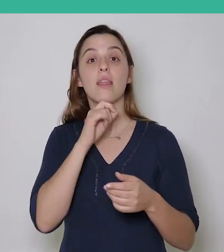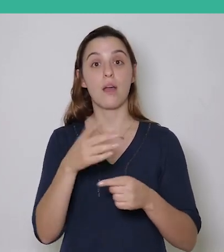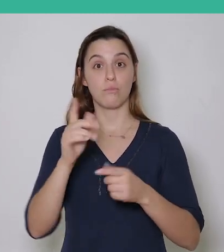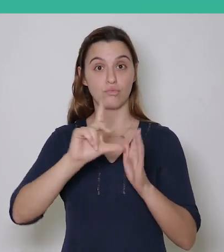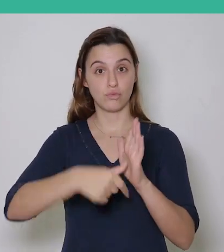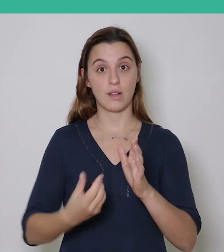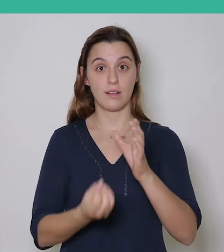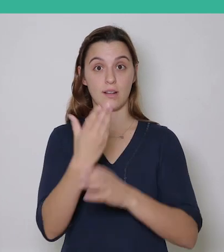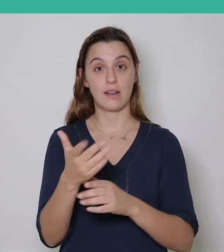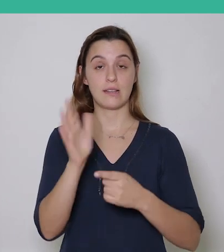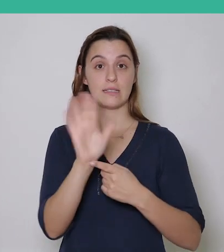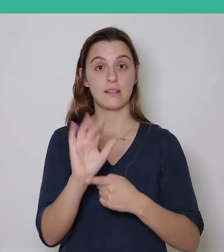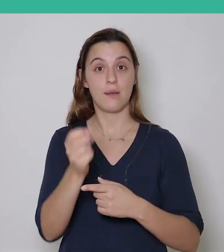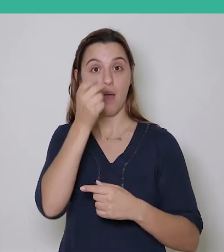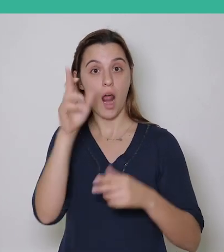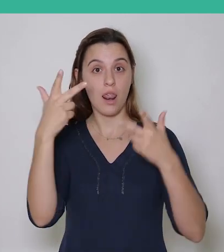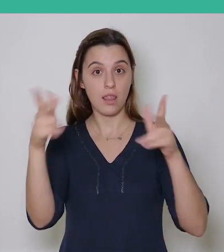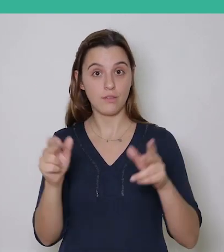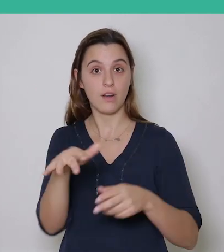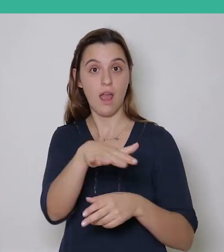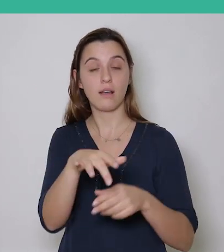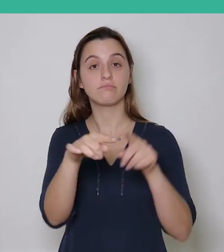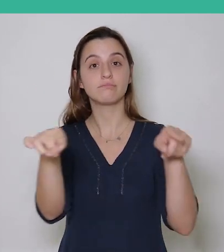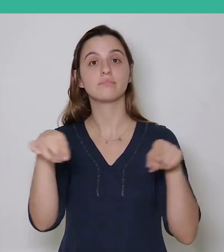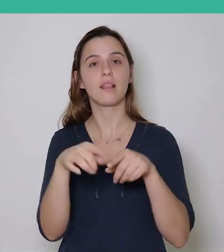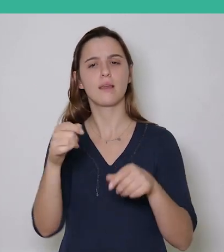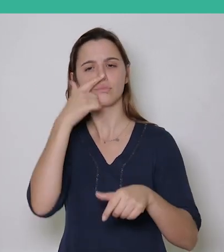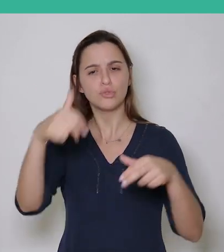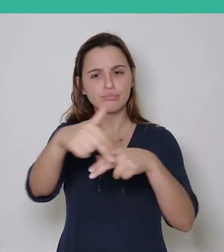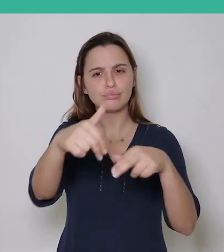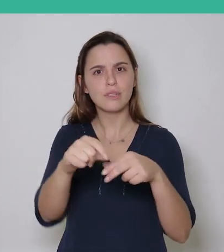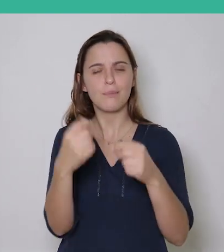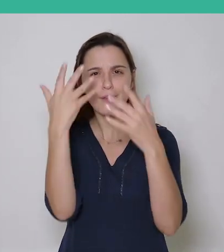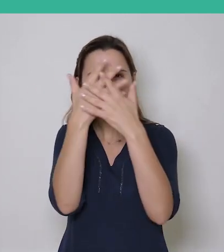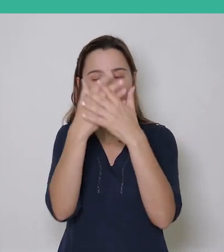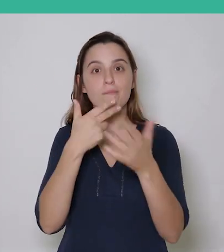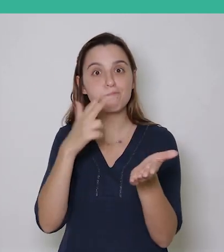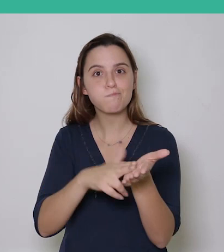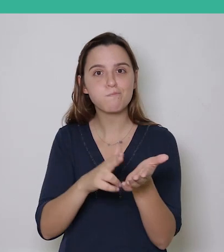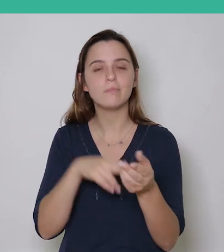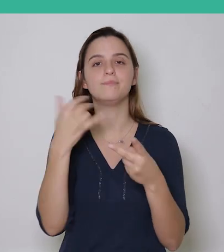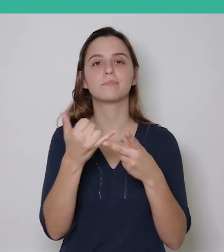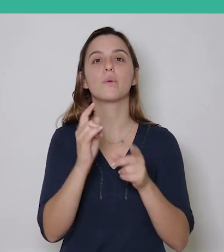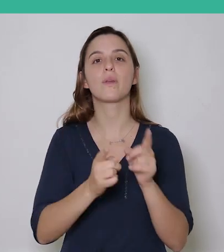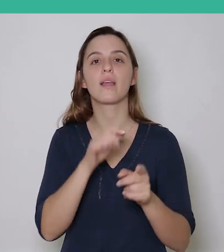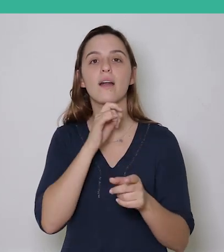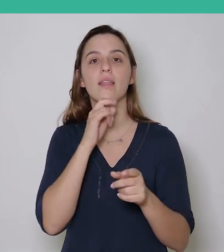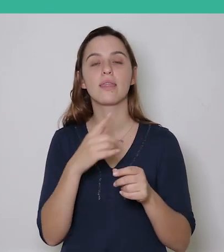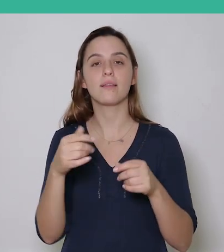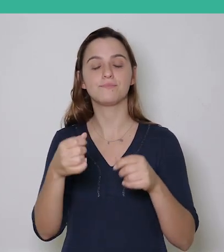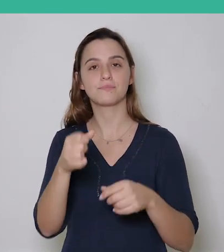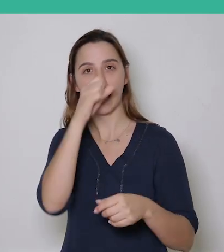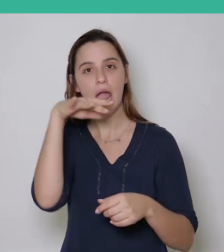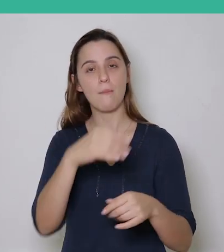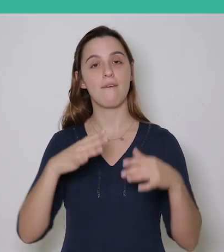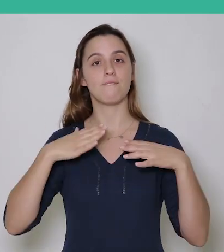ar livre nos espaços do Conselho, com figurantes e efeitos realistas. A minha segunda medida é a criação de um campo de